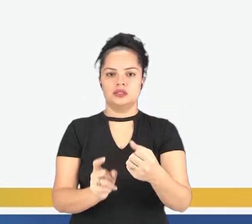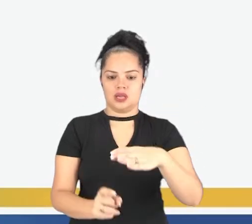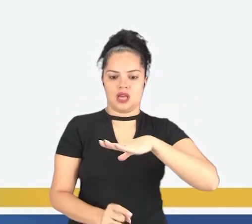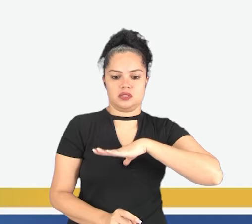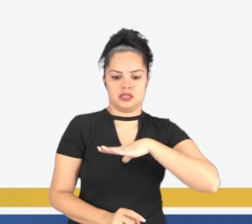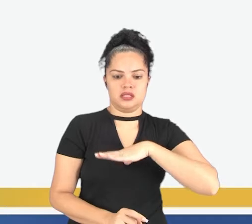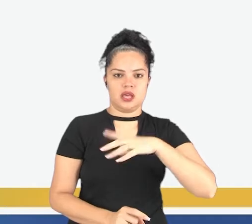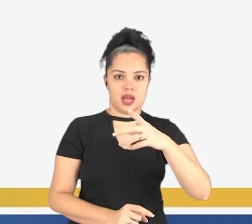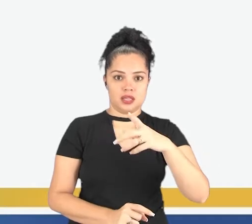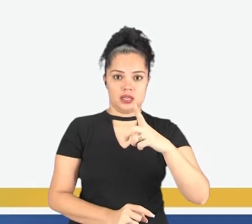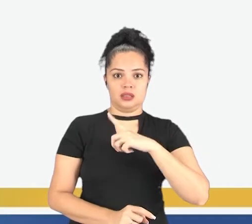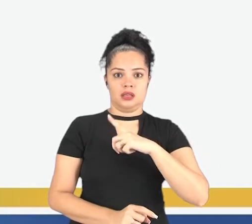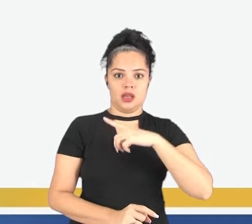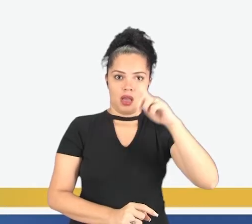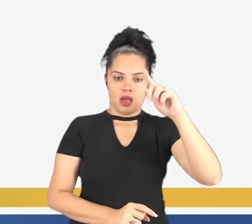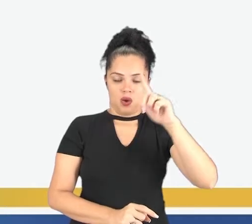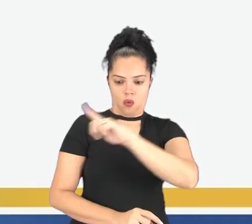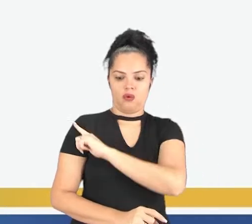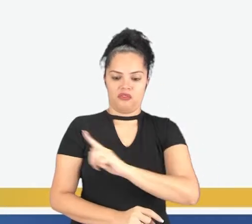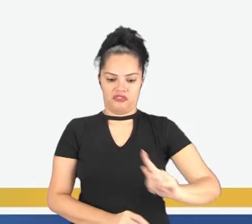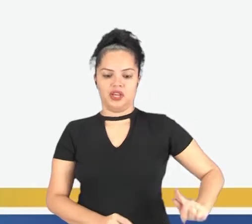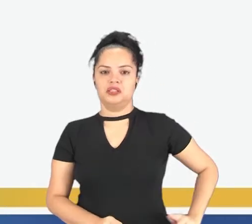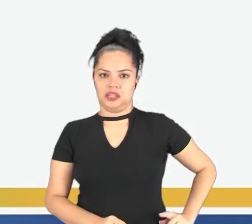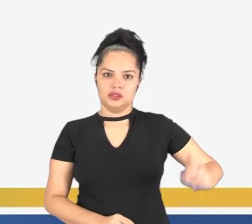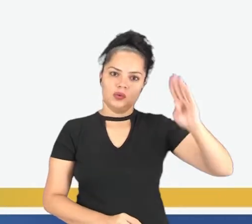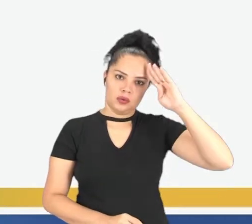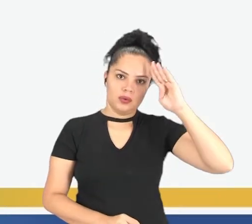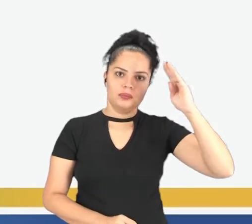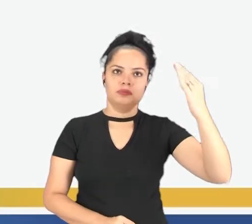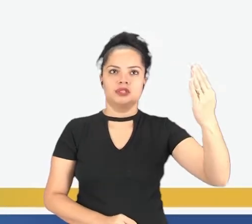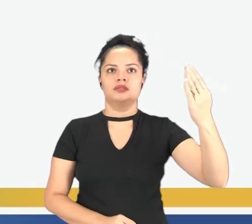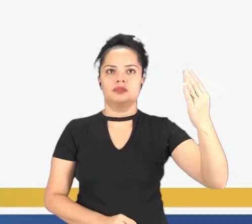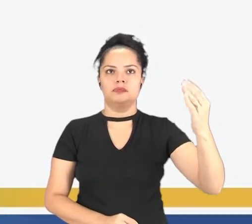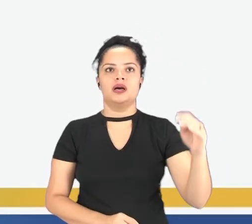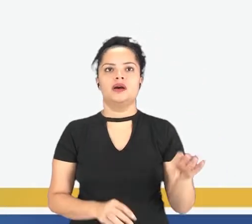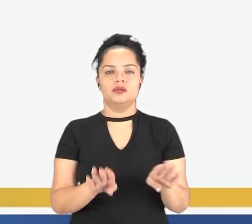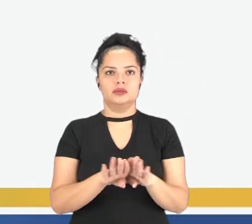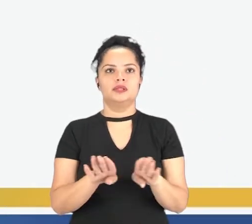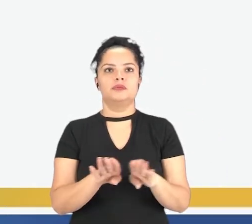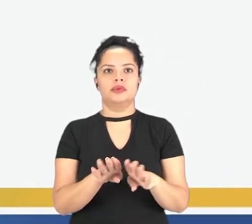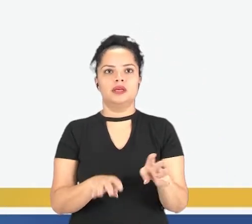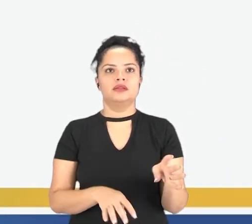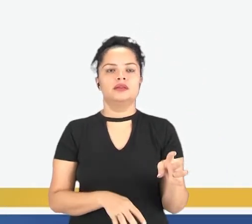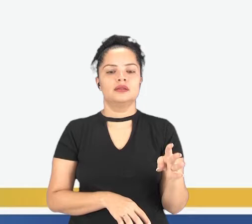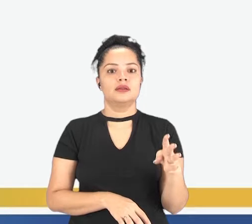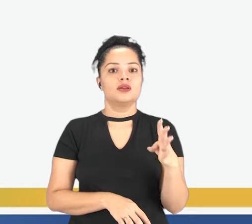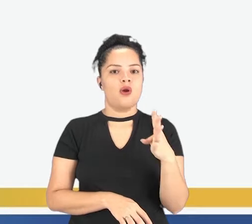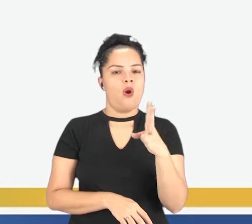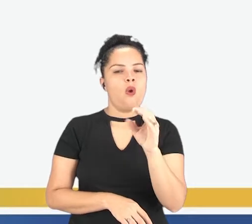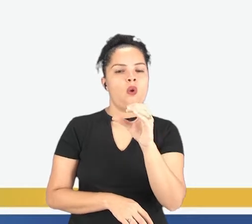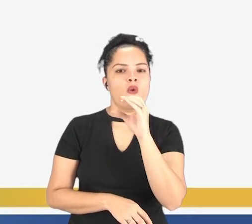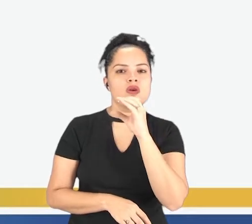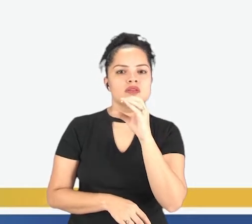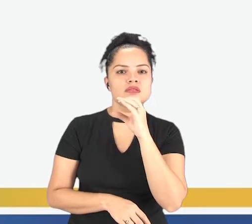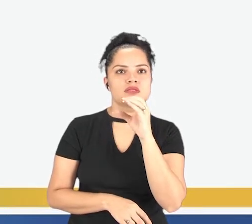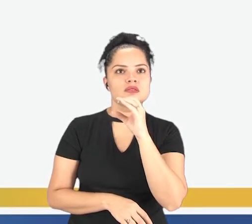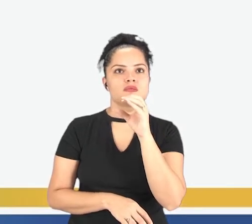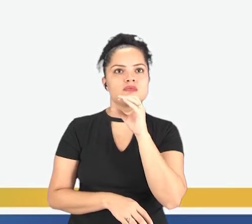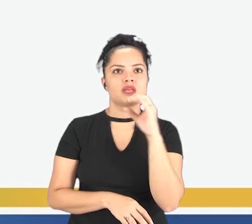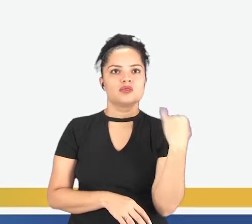governante, eles tinham centros cerimoniais em todas essas cidades, né? E os conhecimentos que eles se destacaram, né? Foi